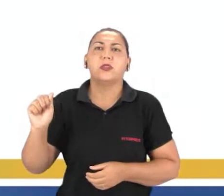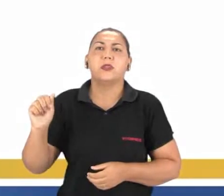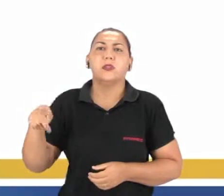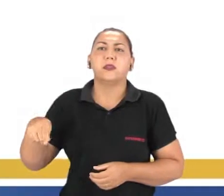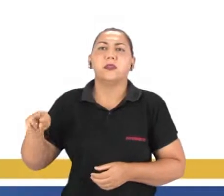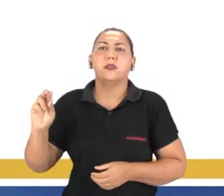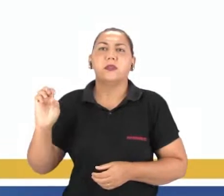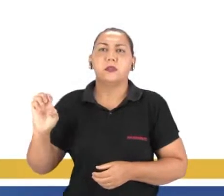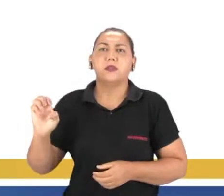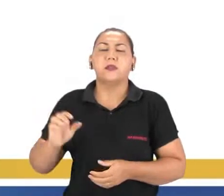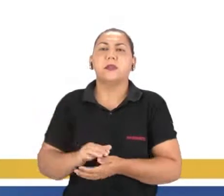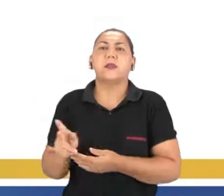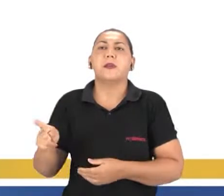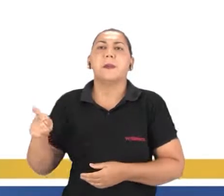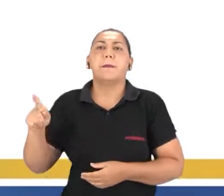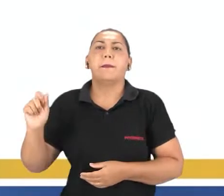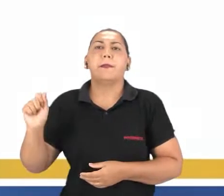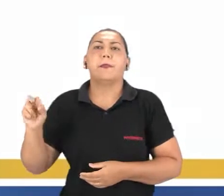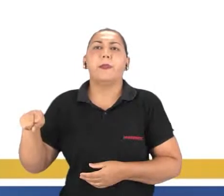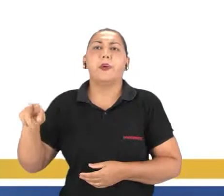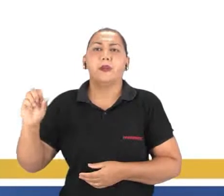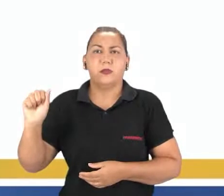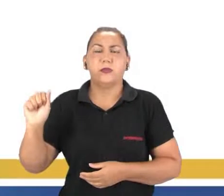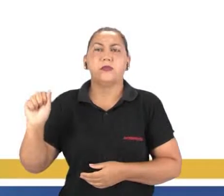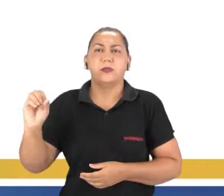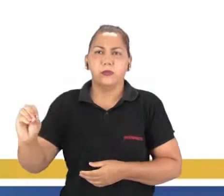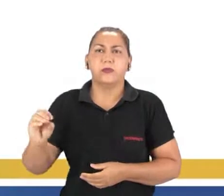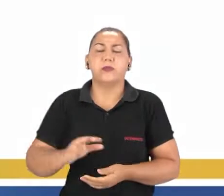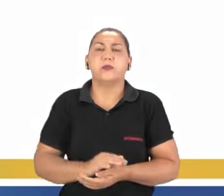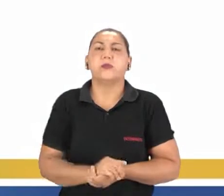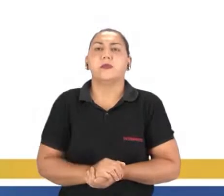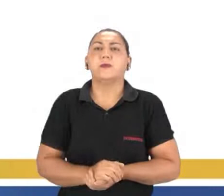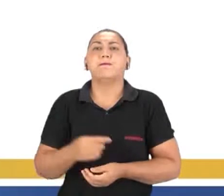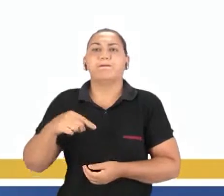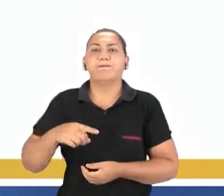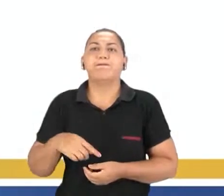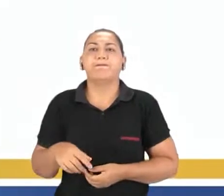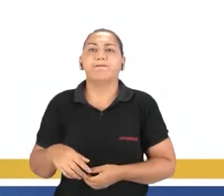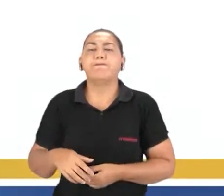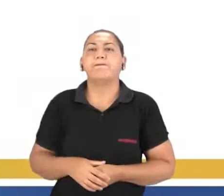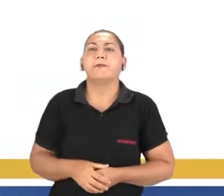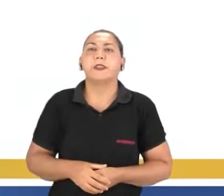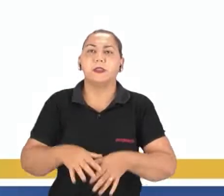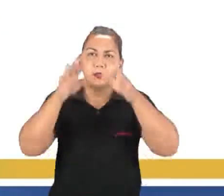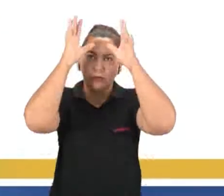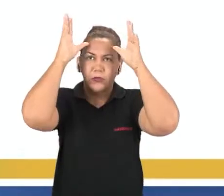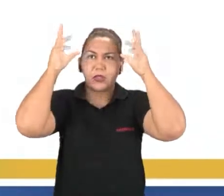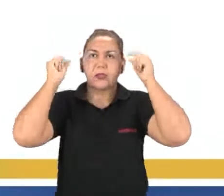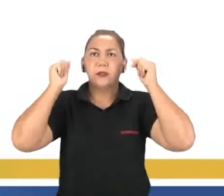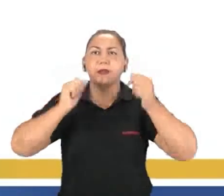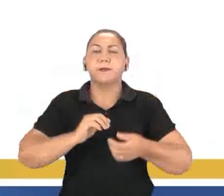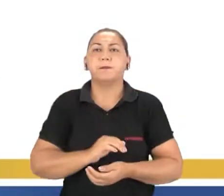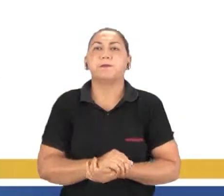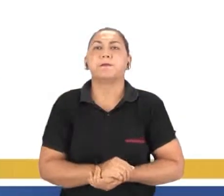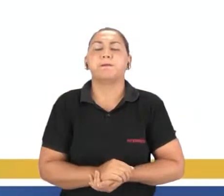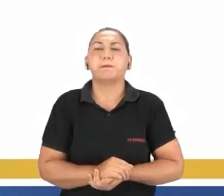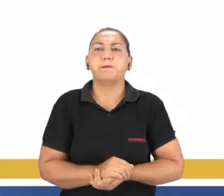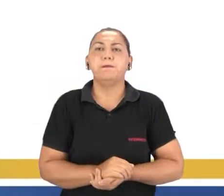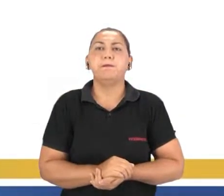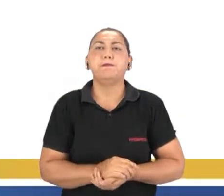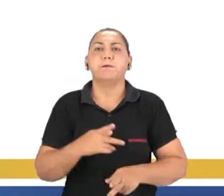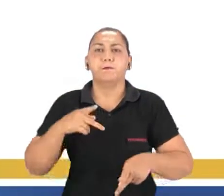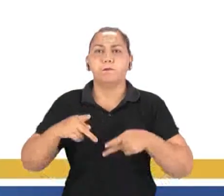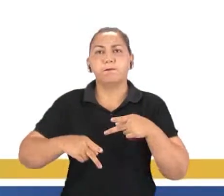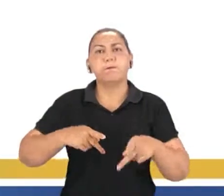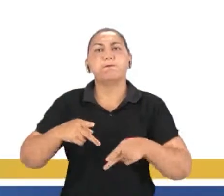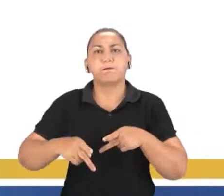Sul, habitando também o Acre. Segundo registros arqueológicos recentes, o